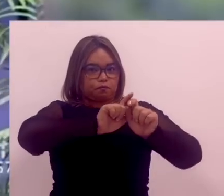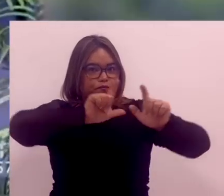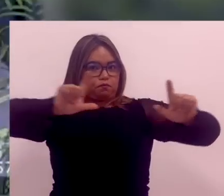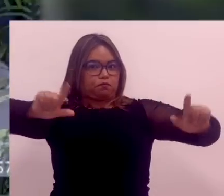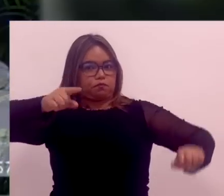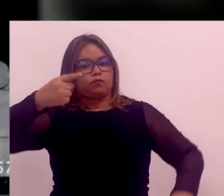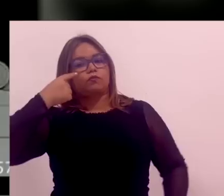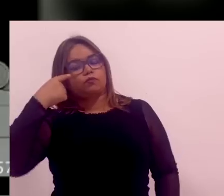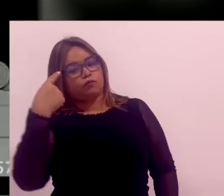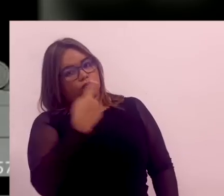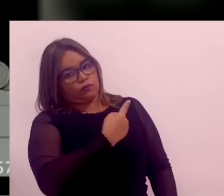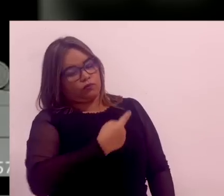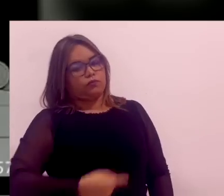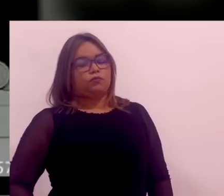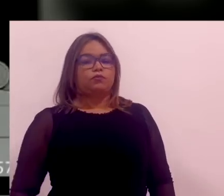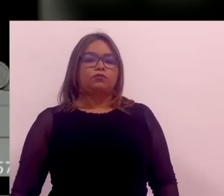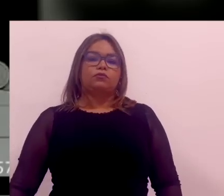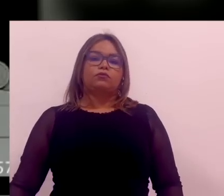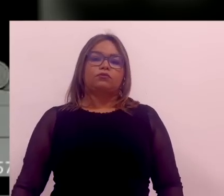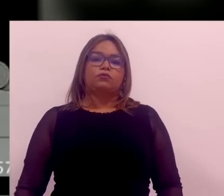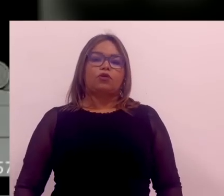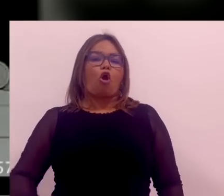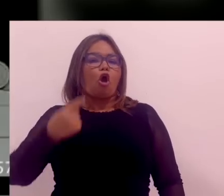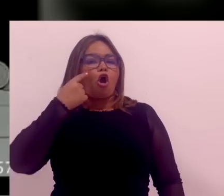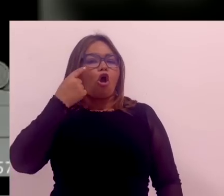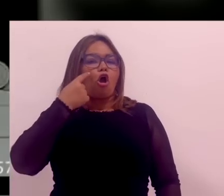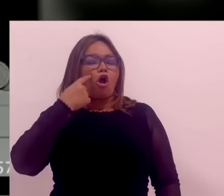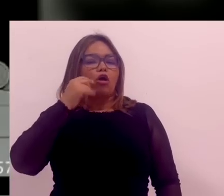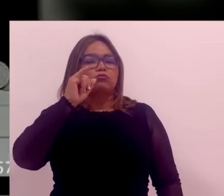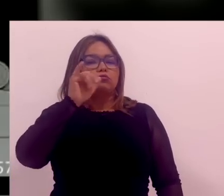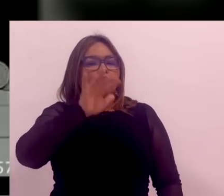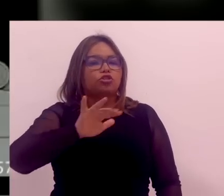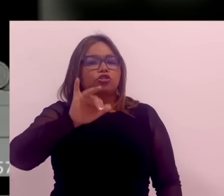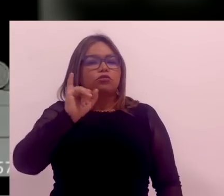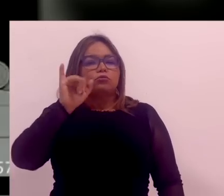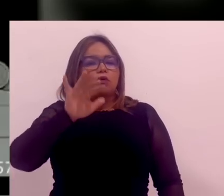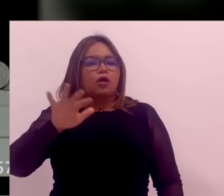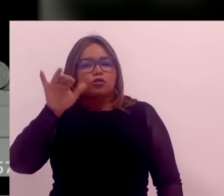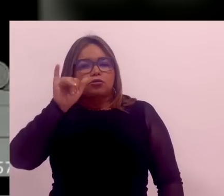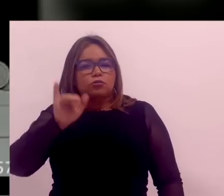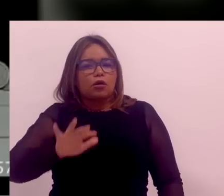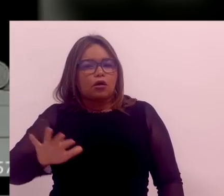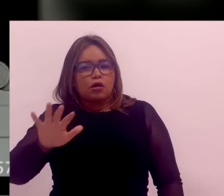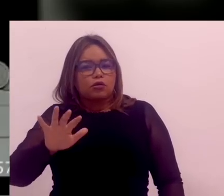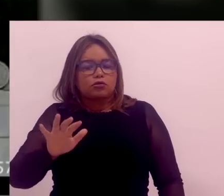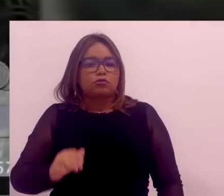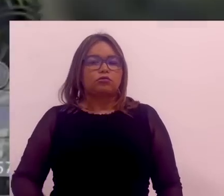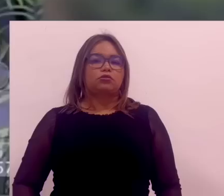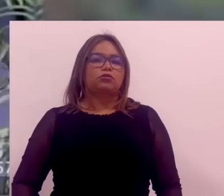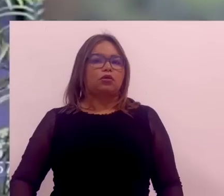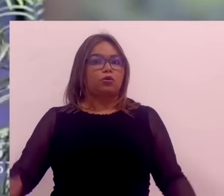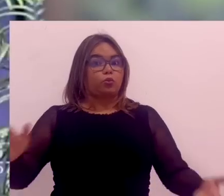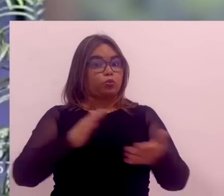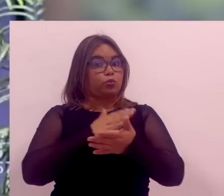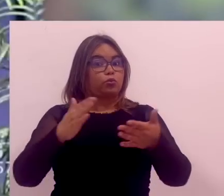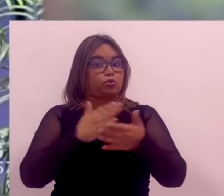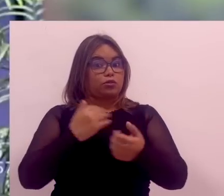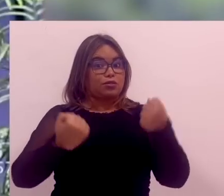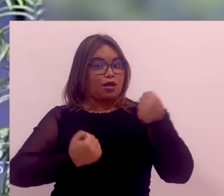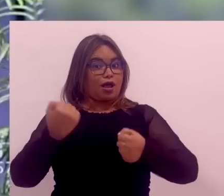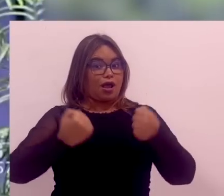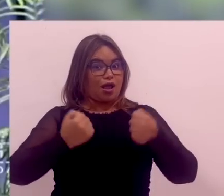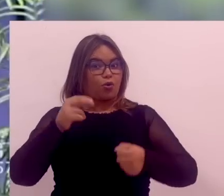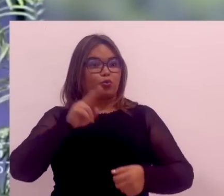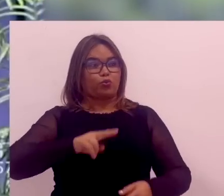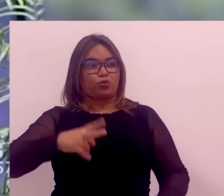está. Insígnia, insígnia, insígnia. O mesmo símbolo que aparece em alguns carros hoje. Só